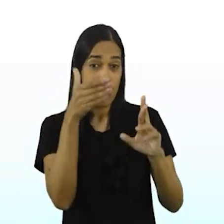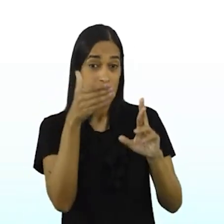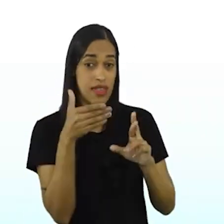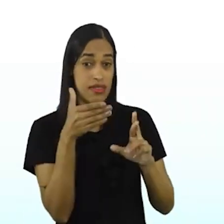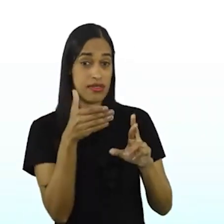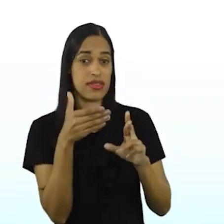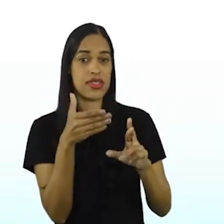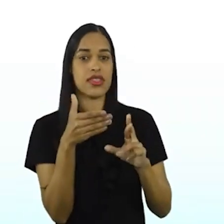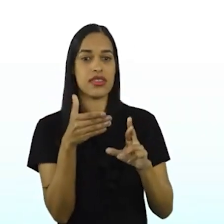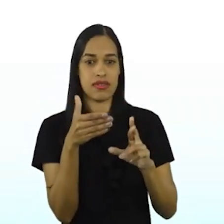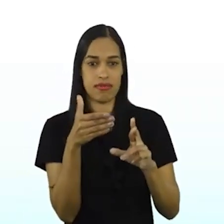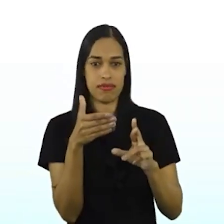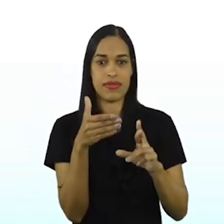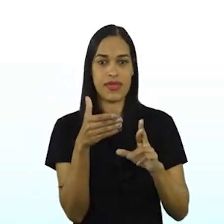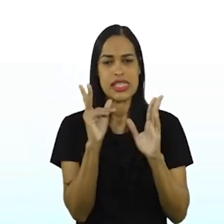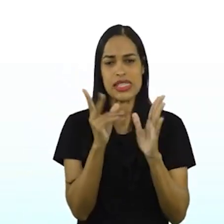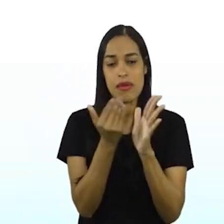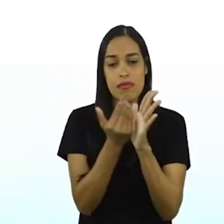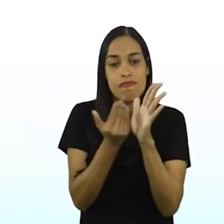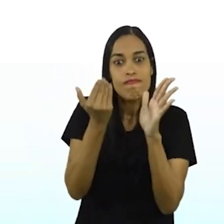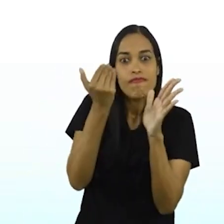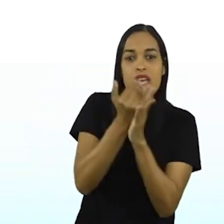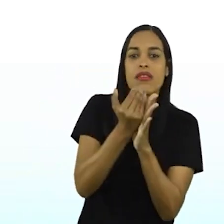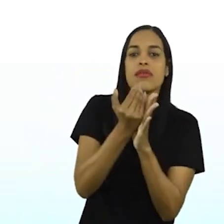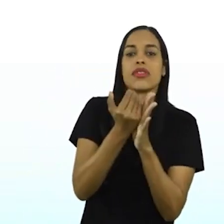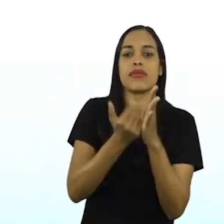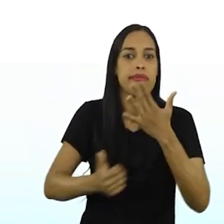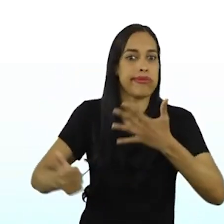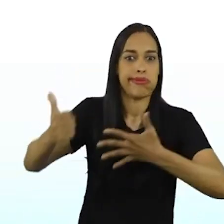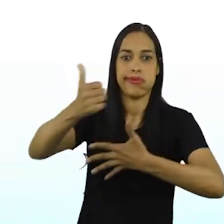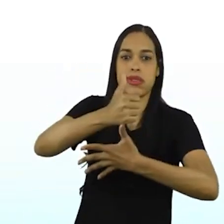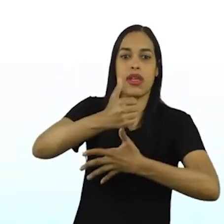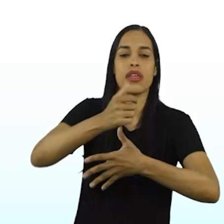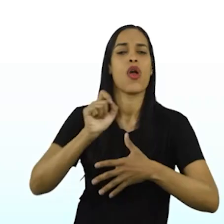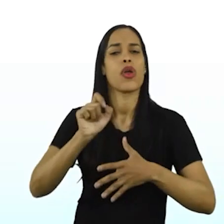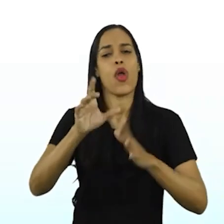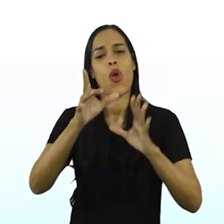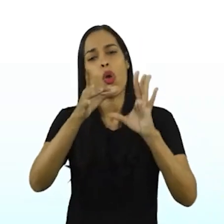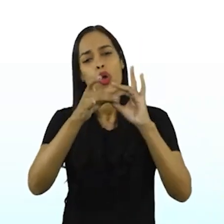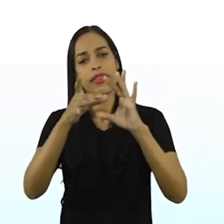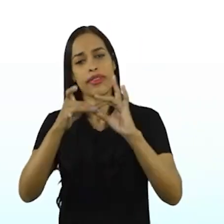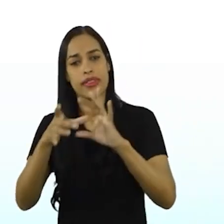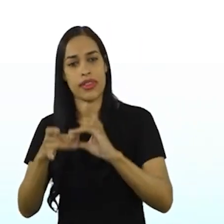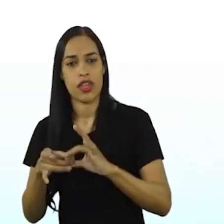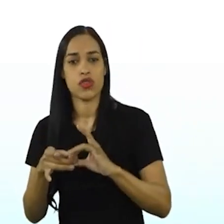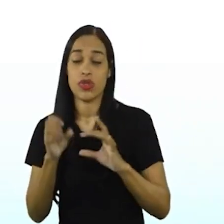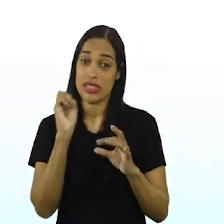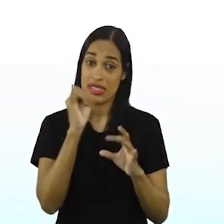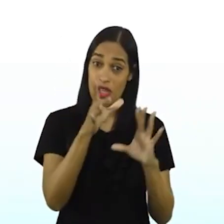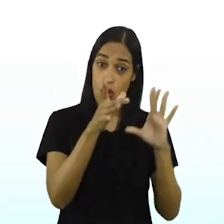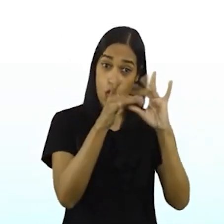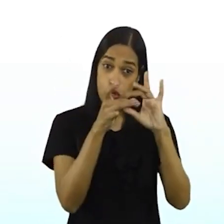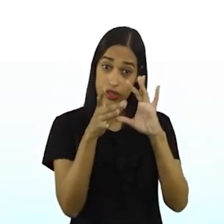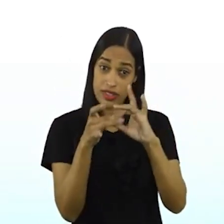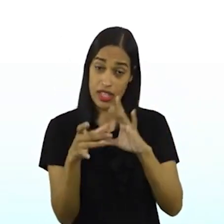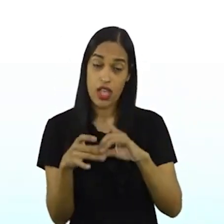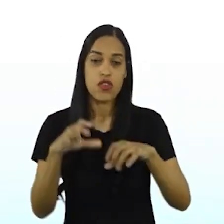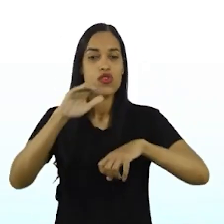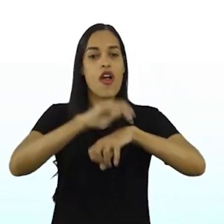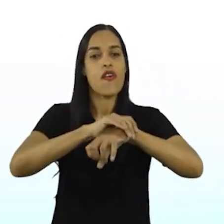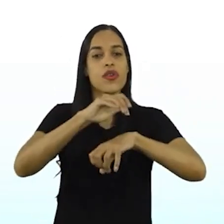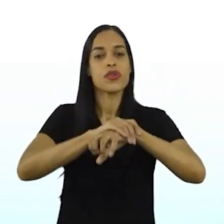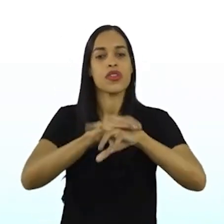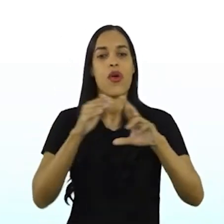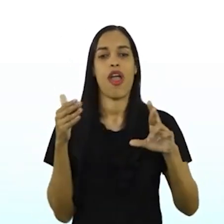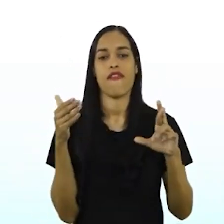D. O referente é o elemento que se sobressai em detrimento dos demais. O referente é o contexto. Se é o contexto, ele está falando